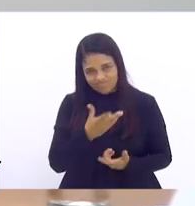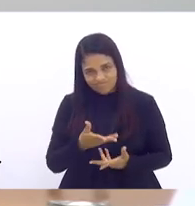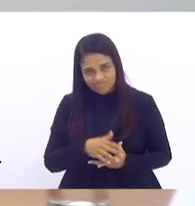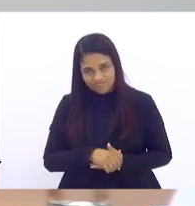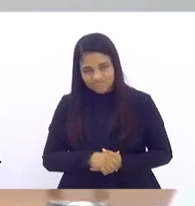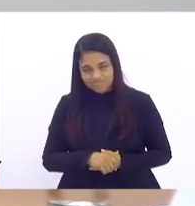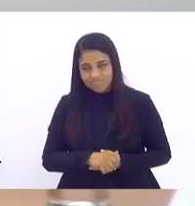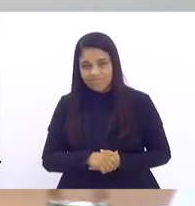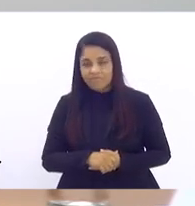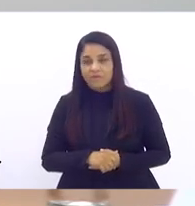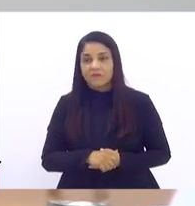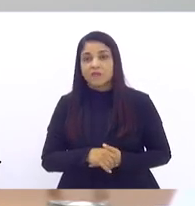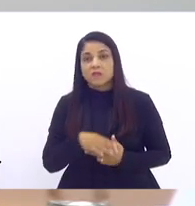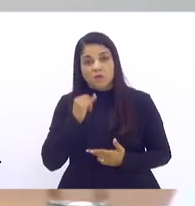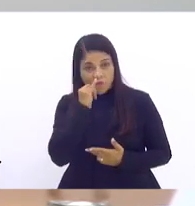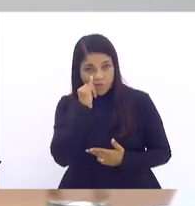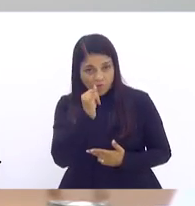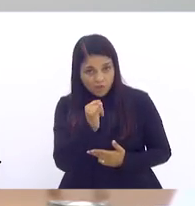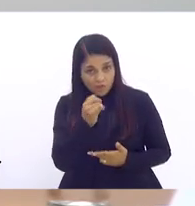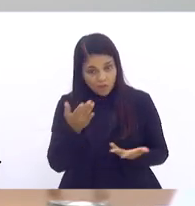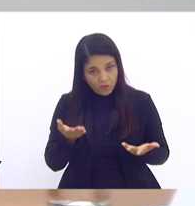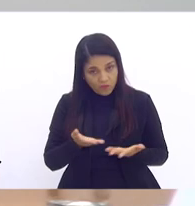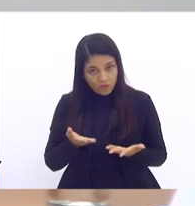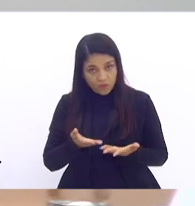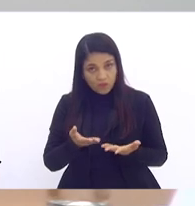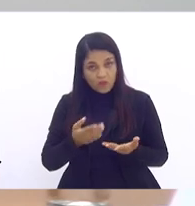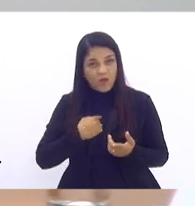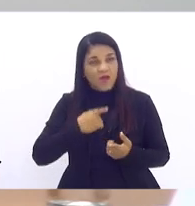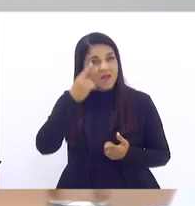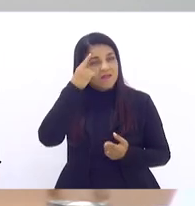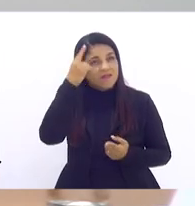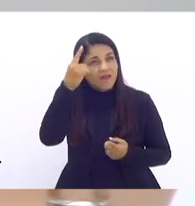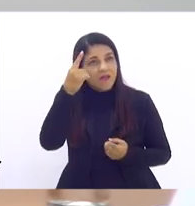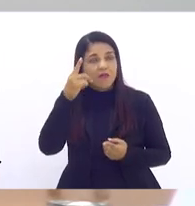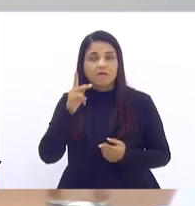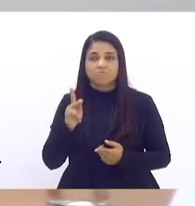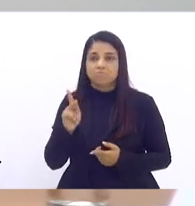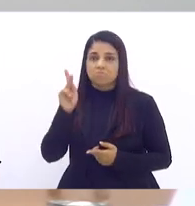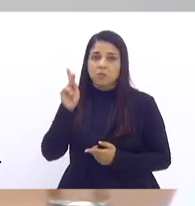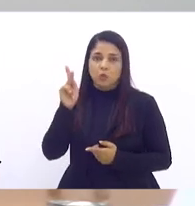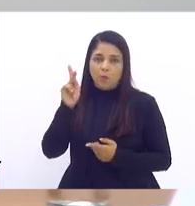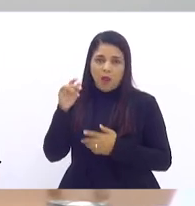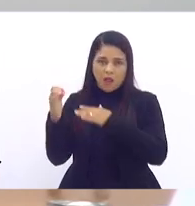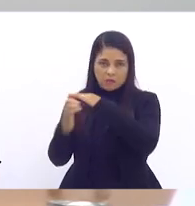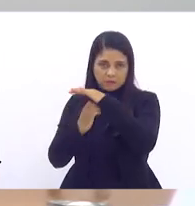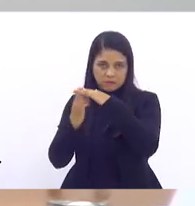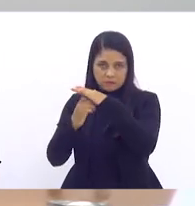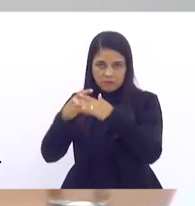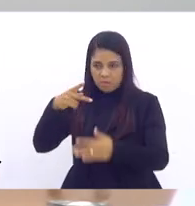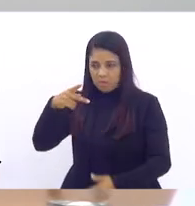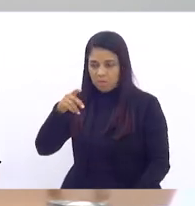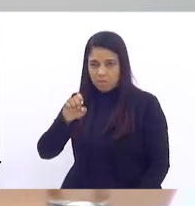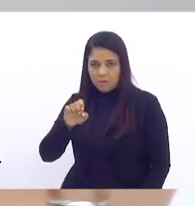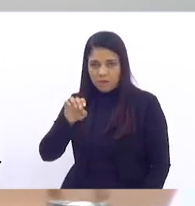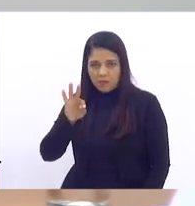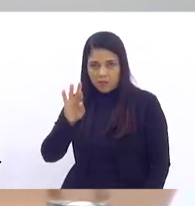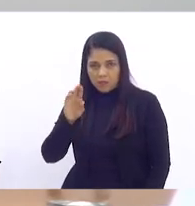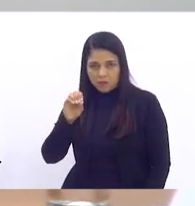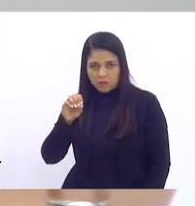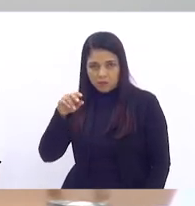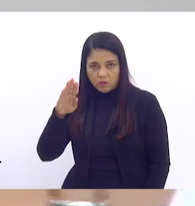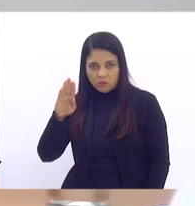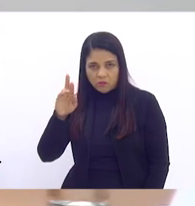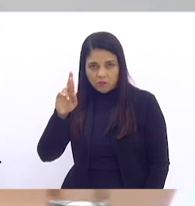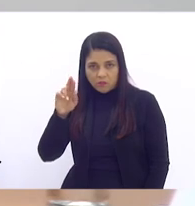e eu coloco aqui uma outra ideia que eu levei a Petrobras já levei o Jean Paul